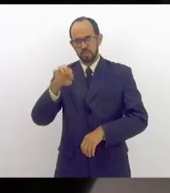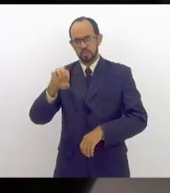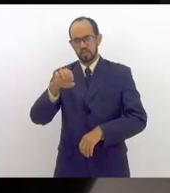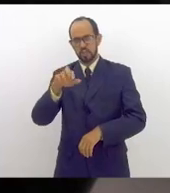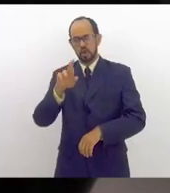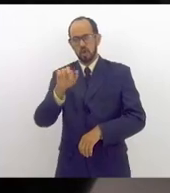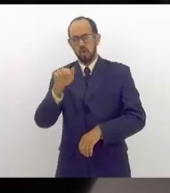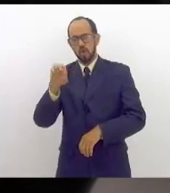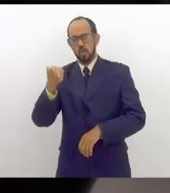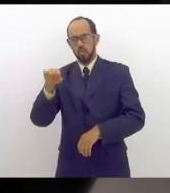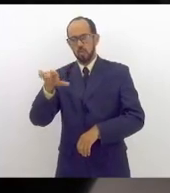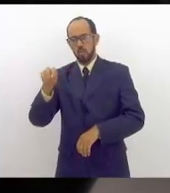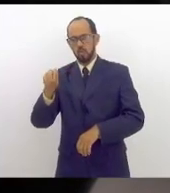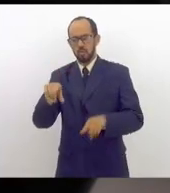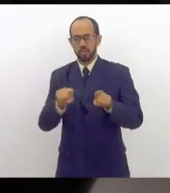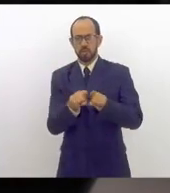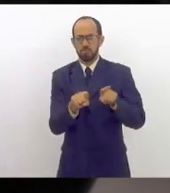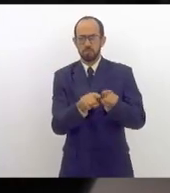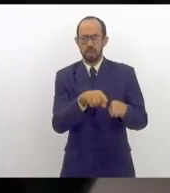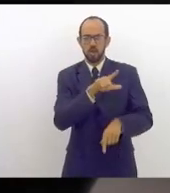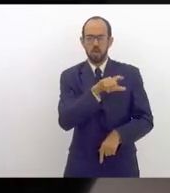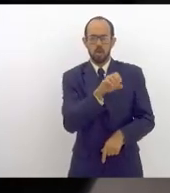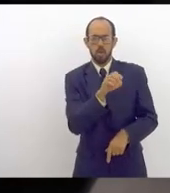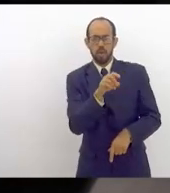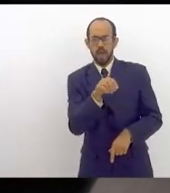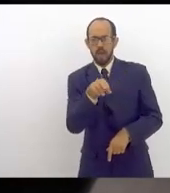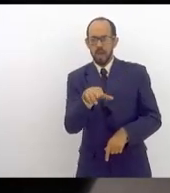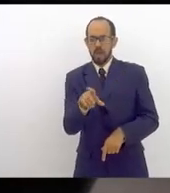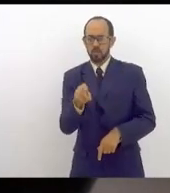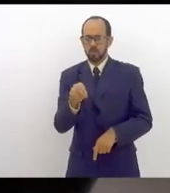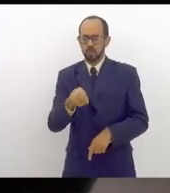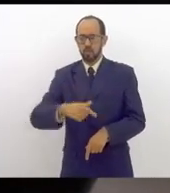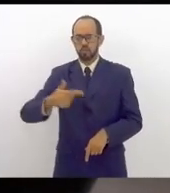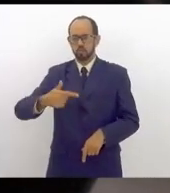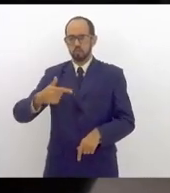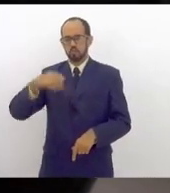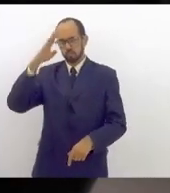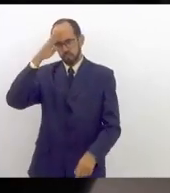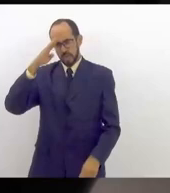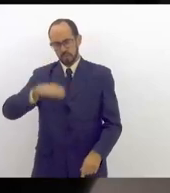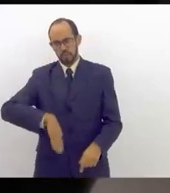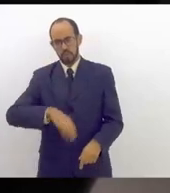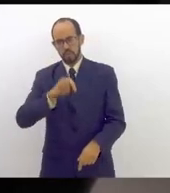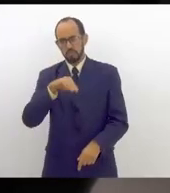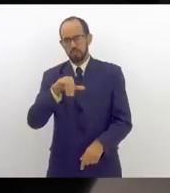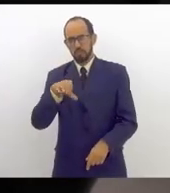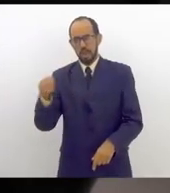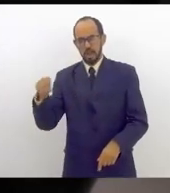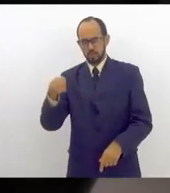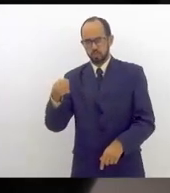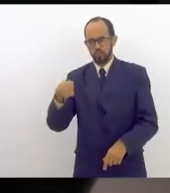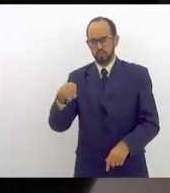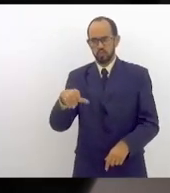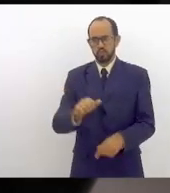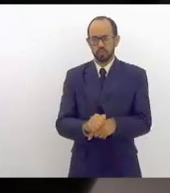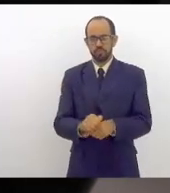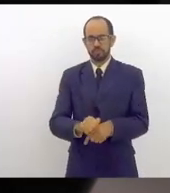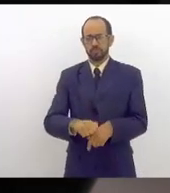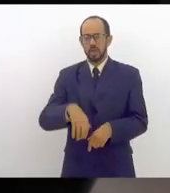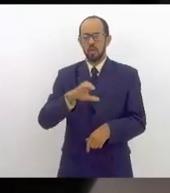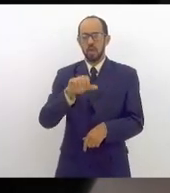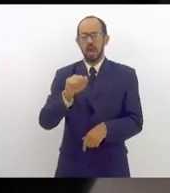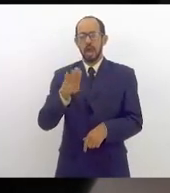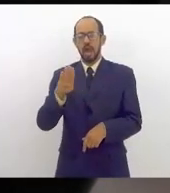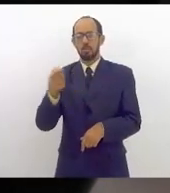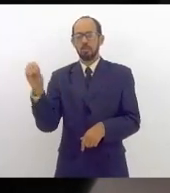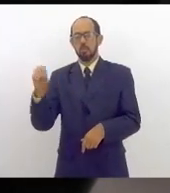sargento Leonardo da Silva Santos, ao segundo sargento PM Márcio Martins da Silva, ao cabo